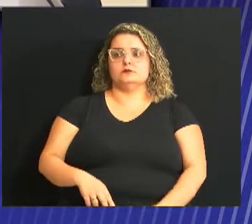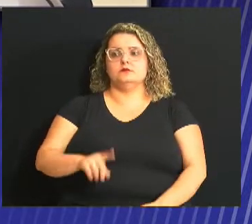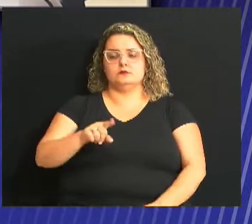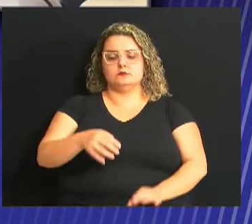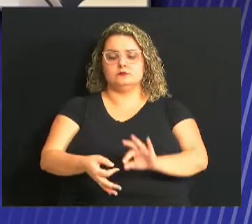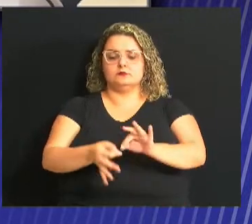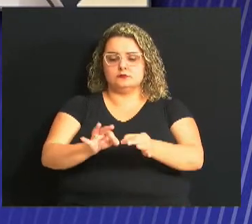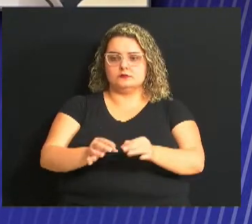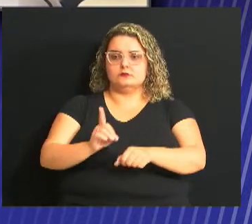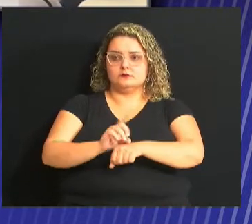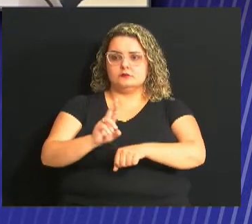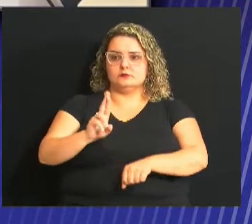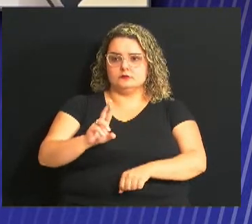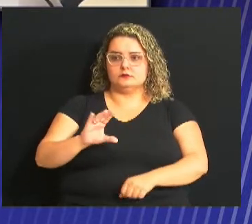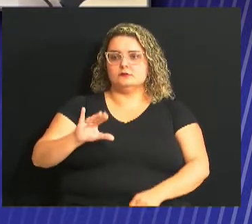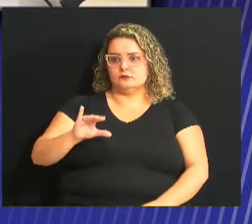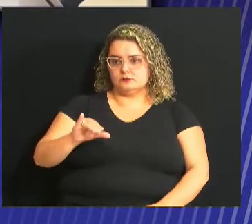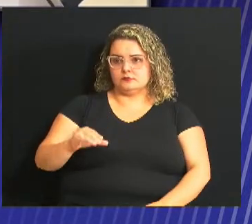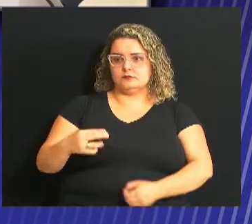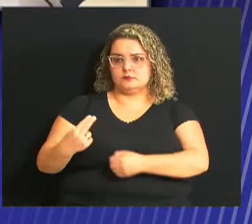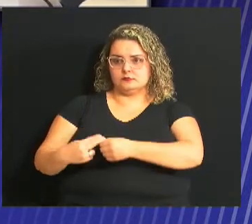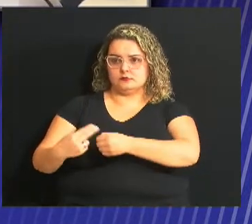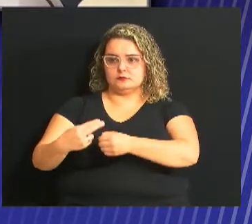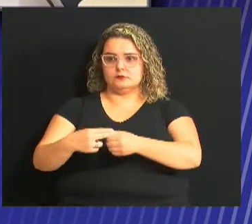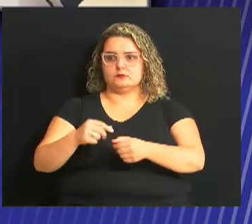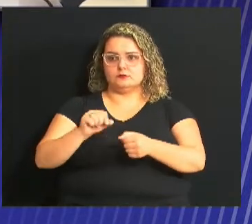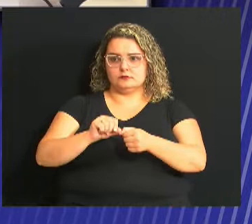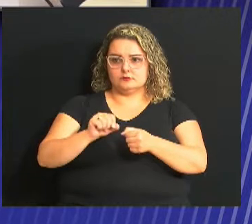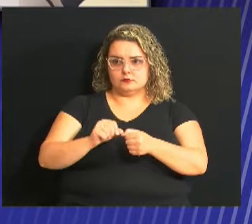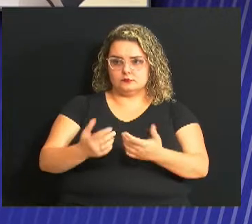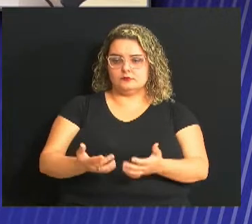doutor em Ciências pela Unicamp, tendo realizado